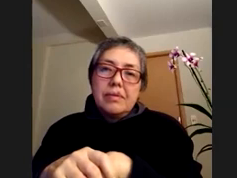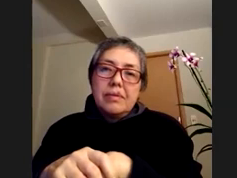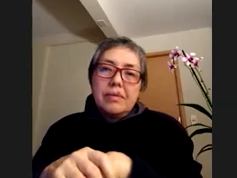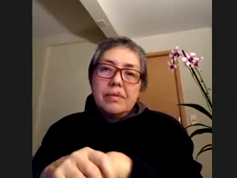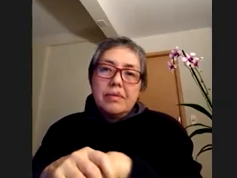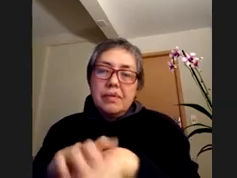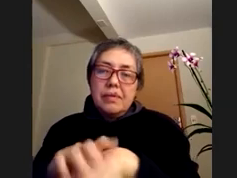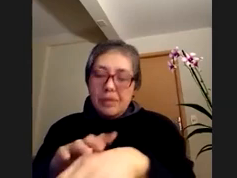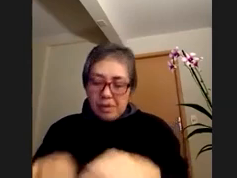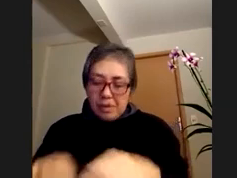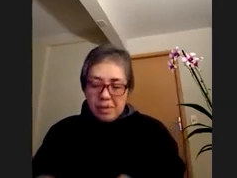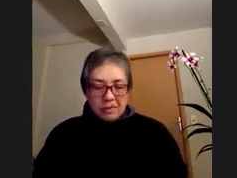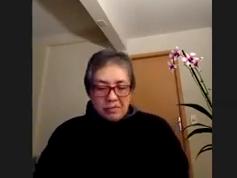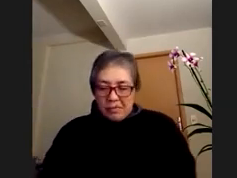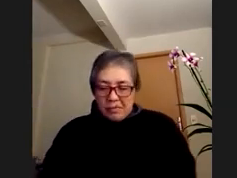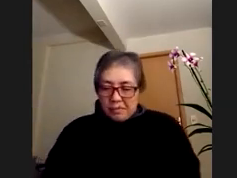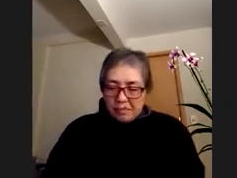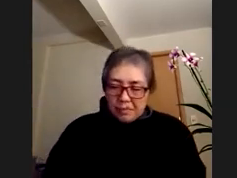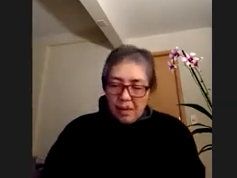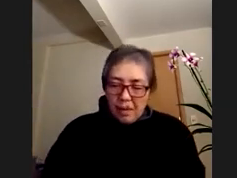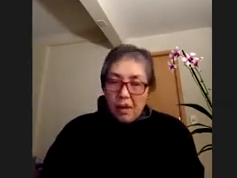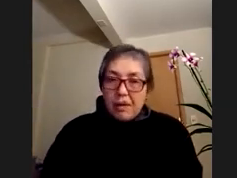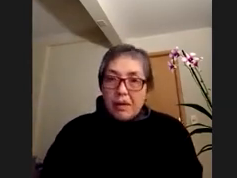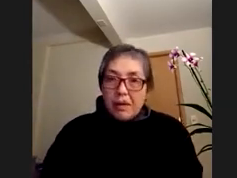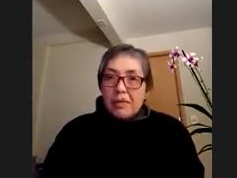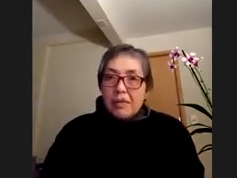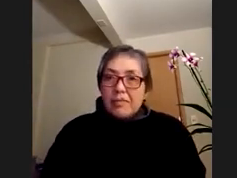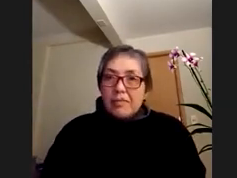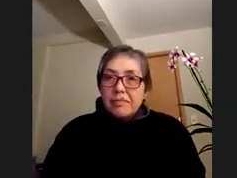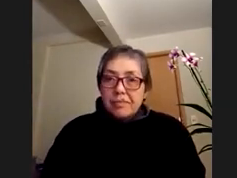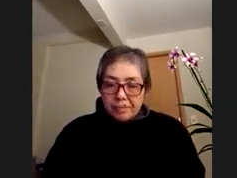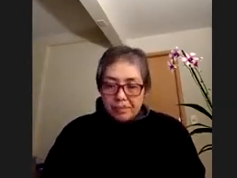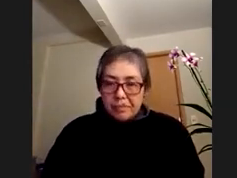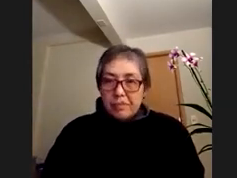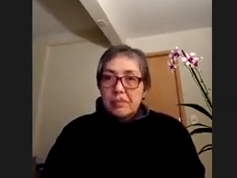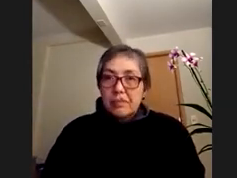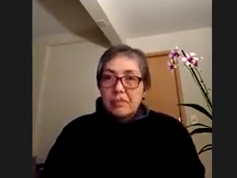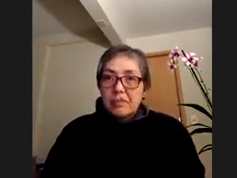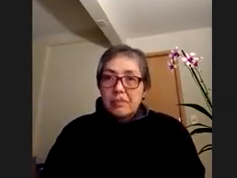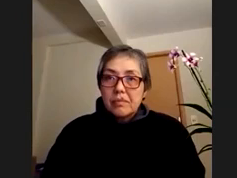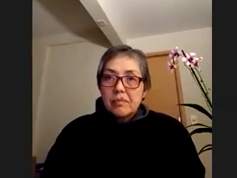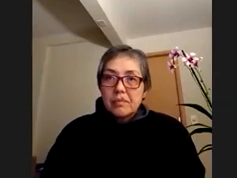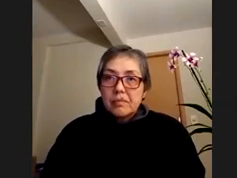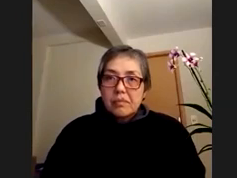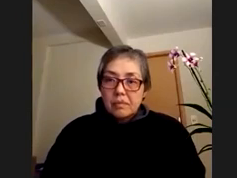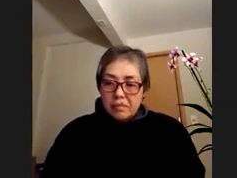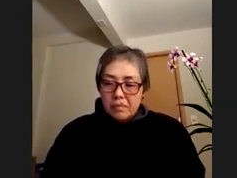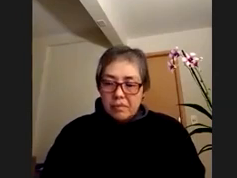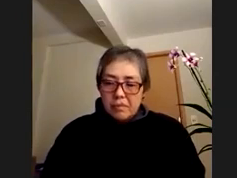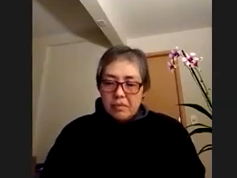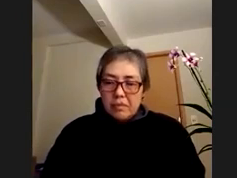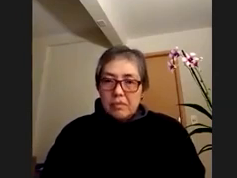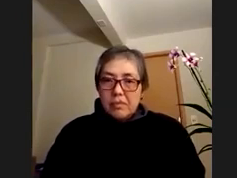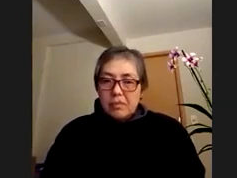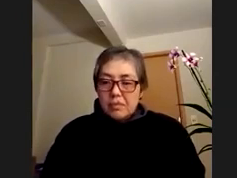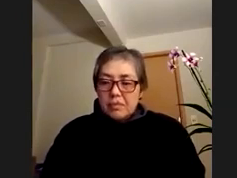níveis mais gerais da classe trabalhadora como um todo no Brasil, né? Uma classe trabalhadora hoje marcada por uma grande informalidade, por